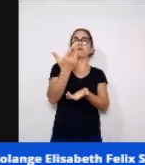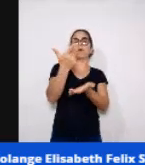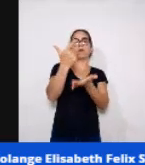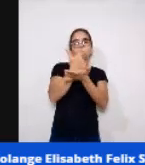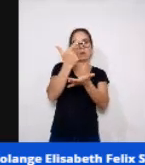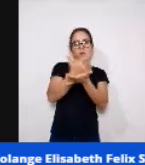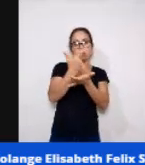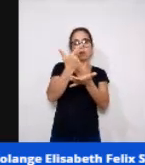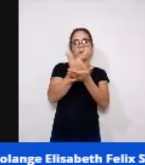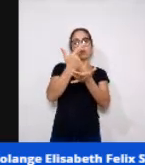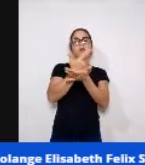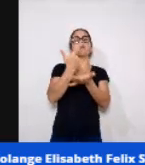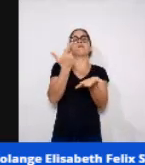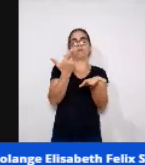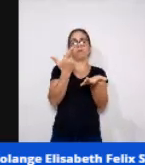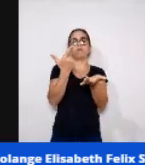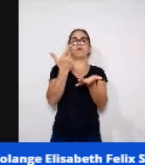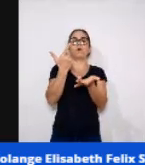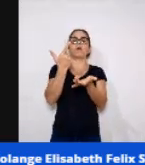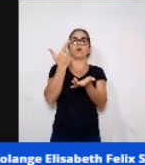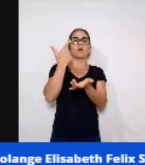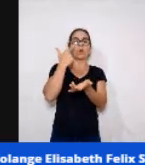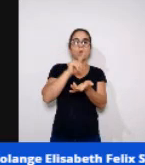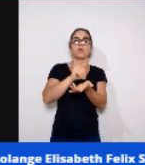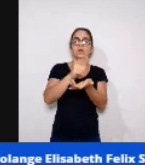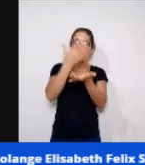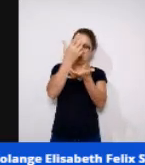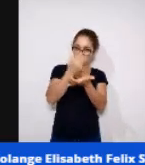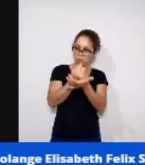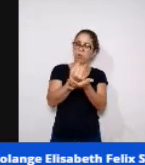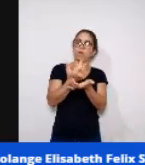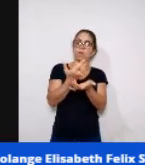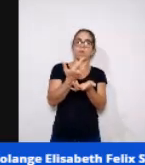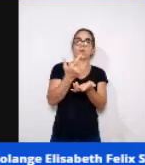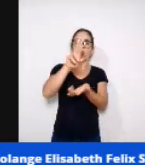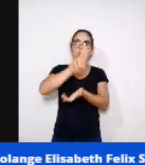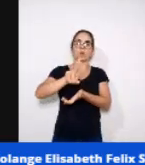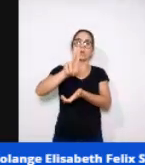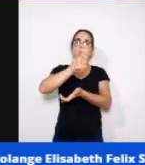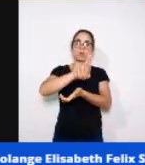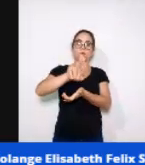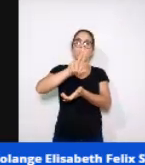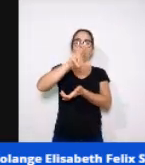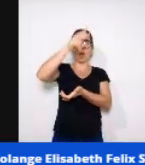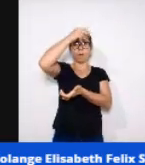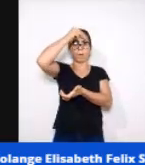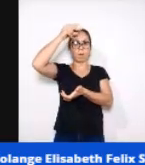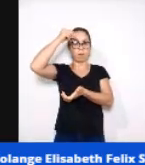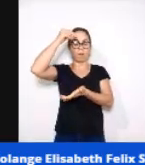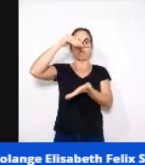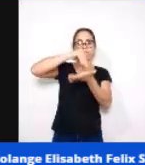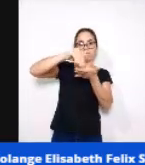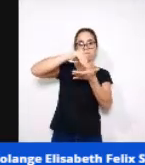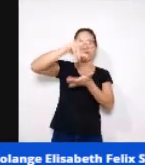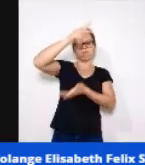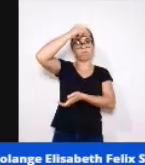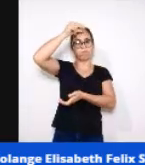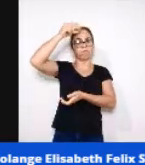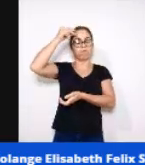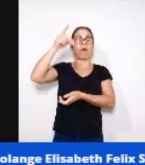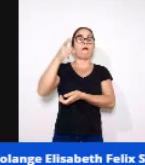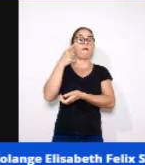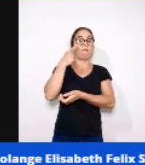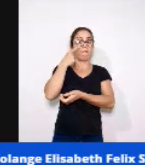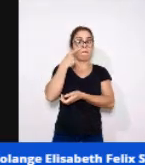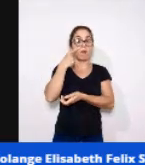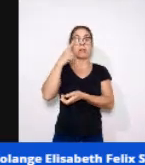os livros que que estão sendo utilizados na rede municipal. Aí verifica se nas suas